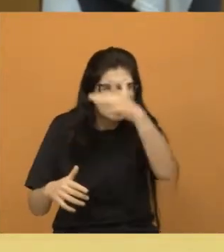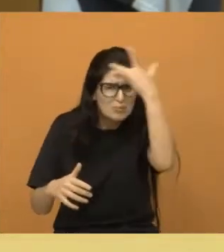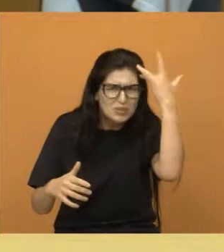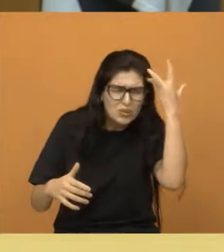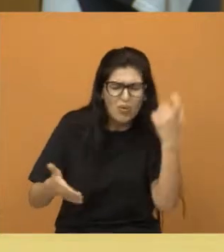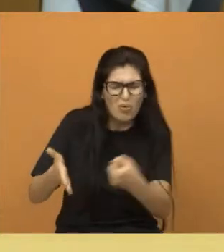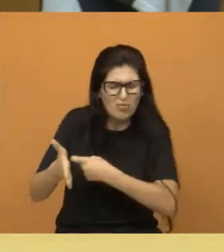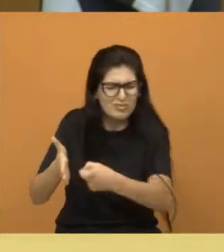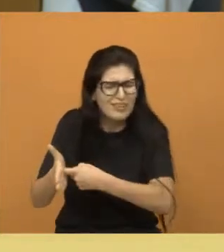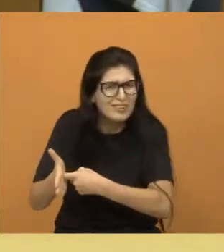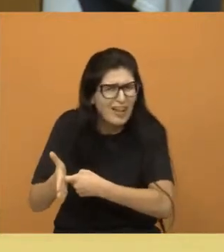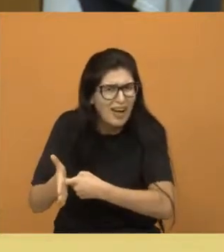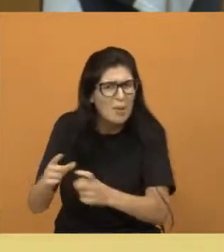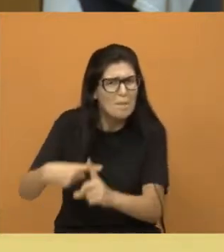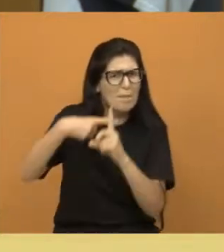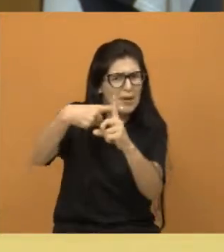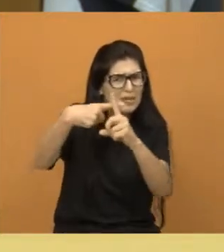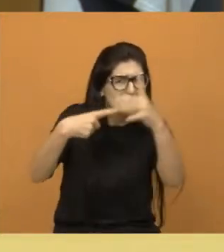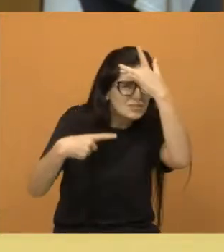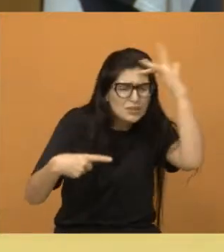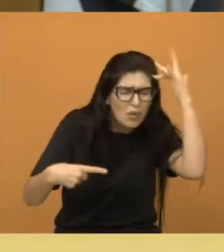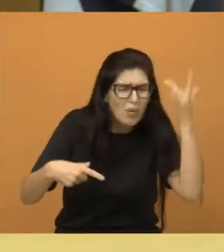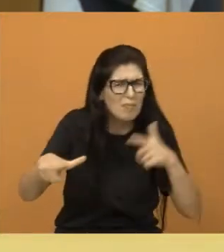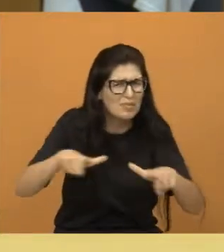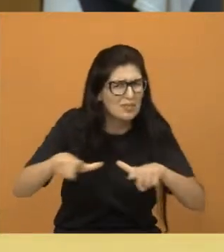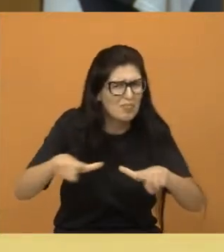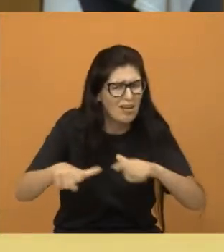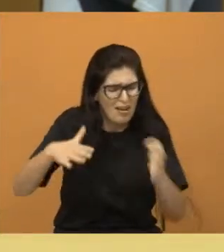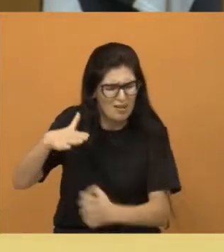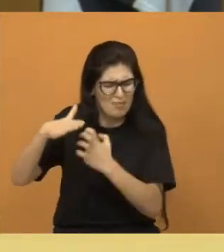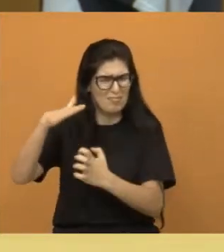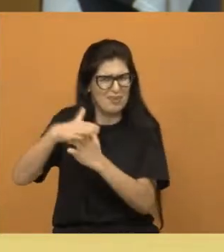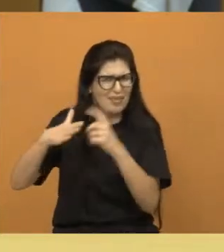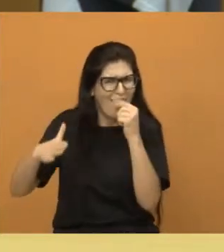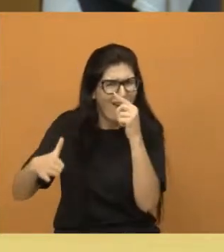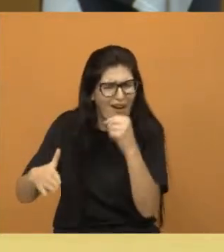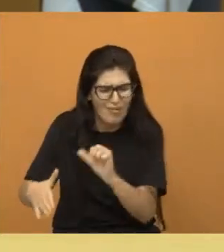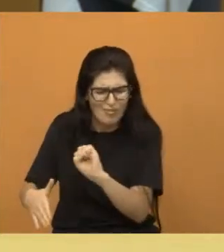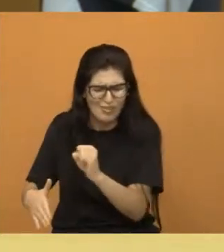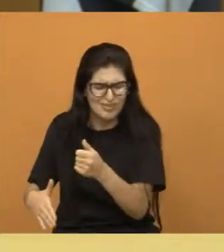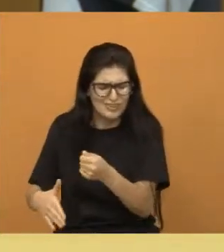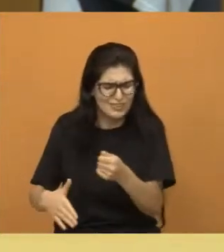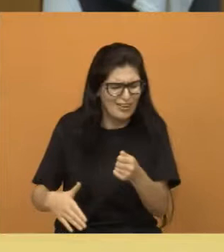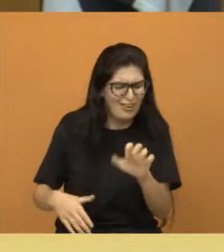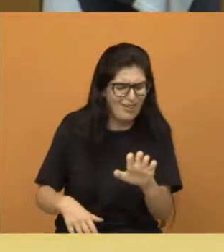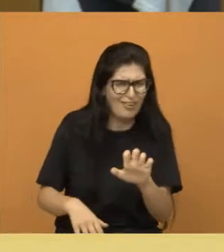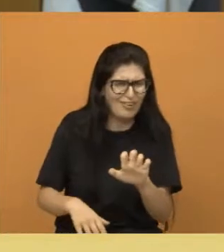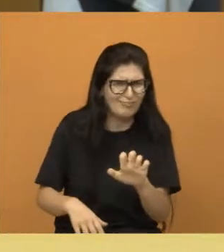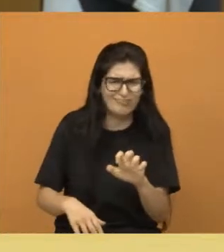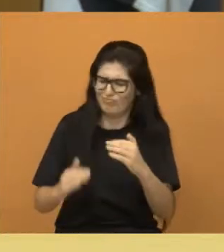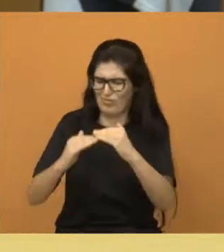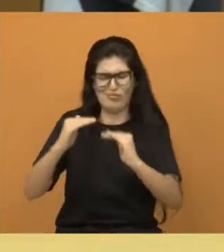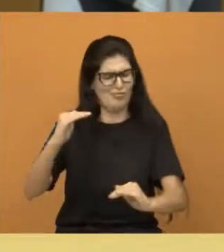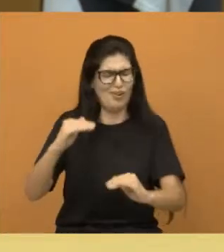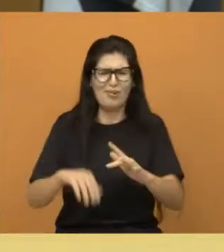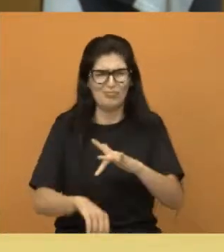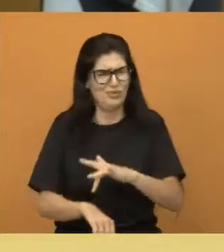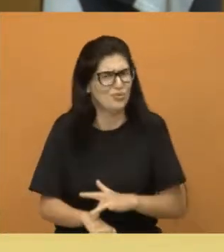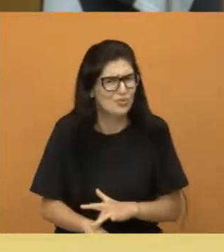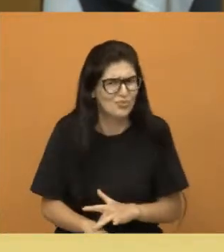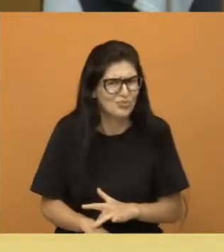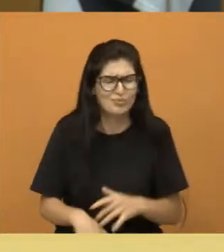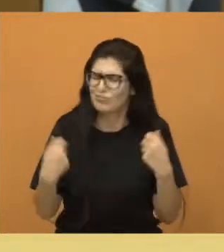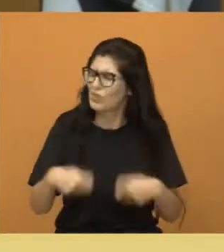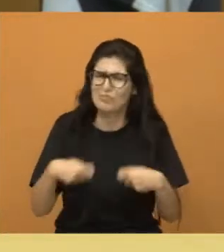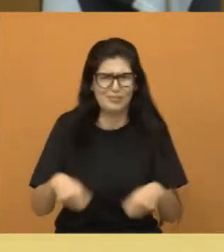pessoas catedráticas, né? Aliás, esse governo é um governo de catedrático, né? Tem gente assim,